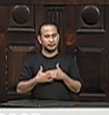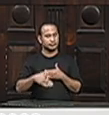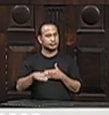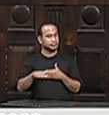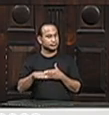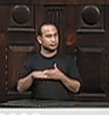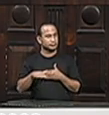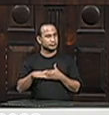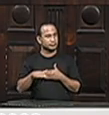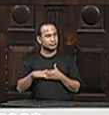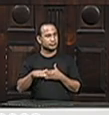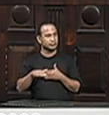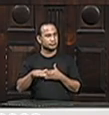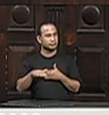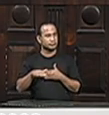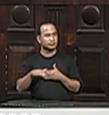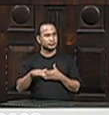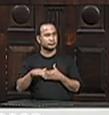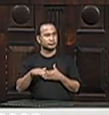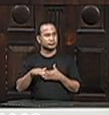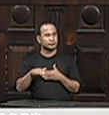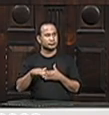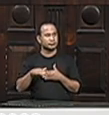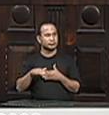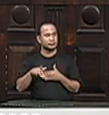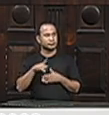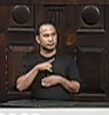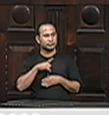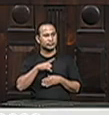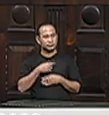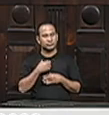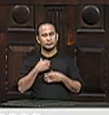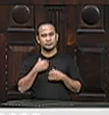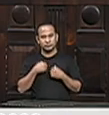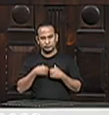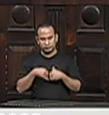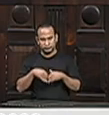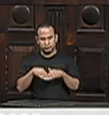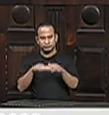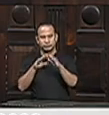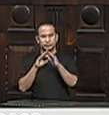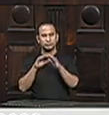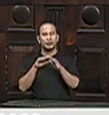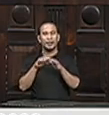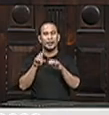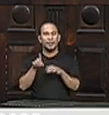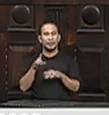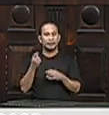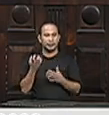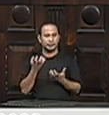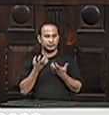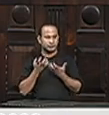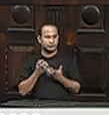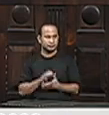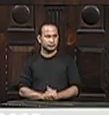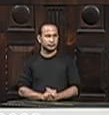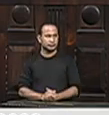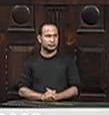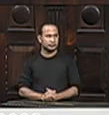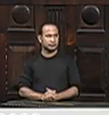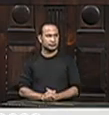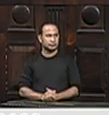exatamente esta contribuição previdenciária de 14%, ela é inconstitucional. A cobrança